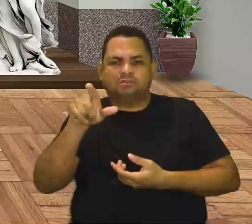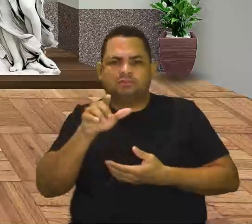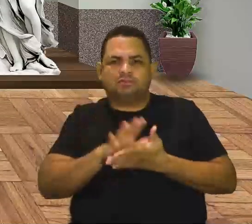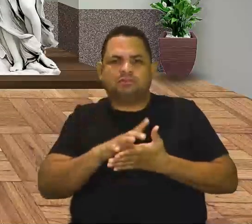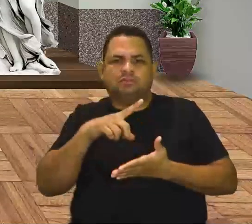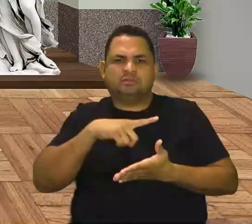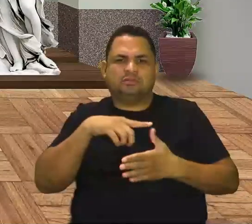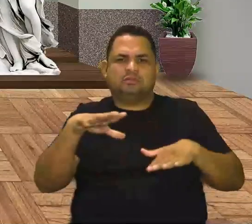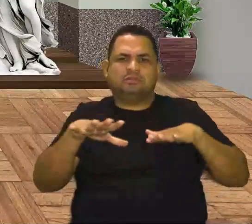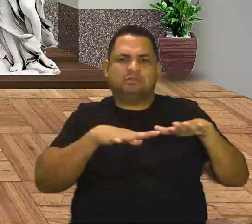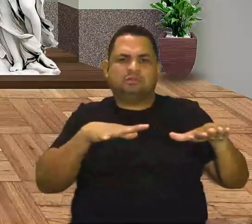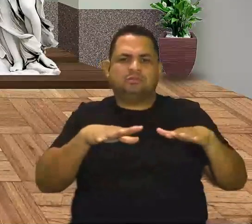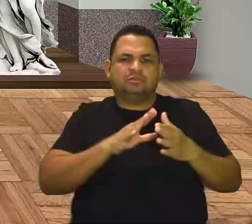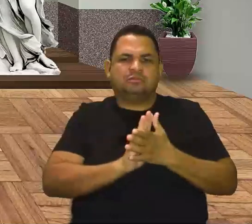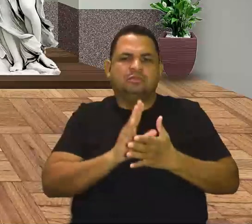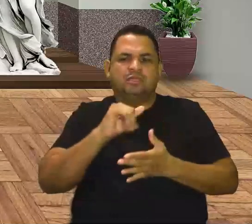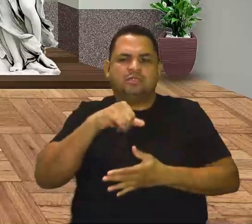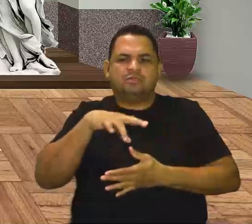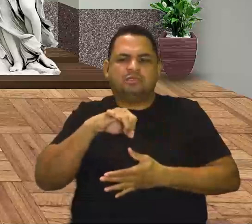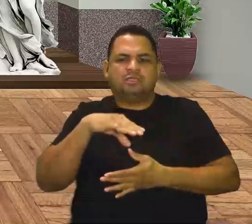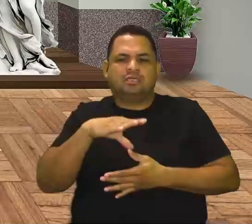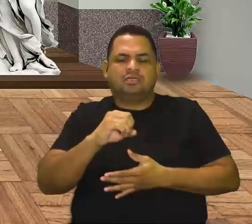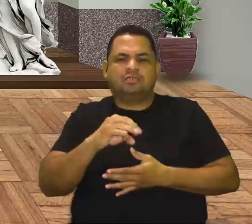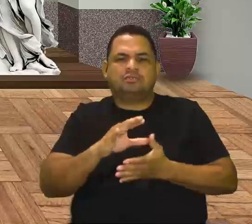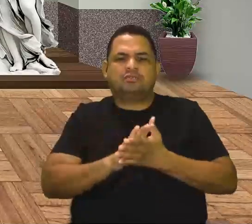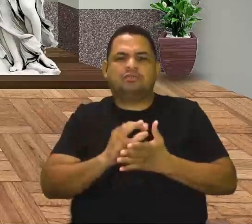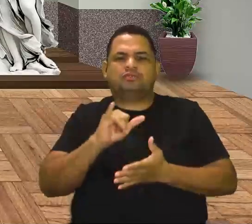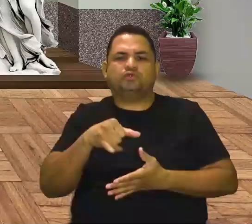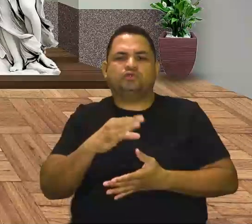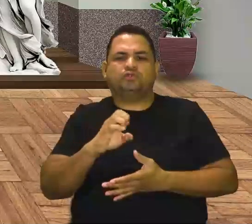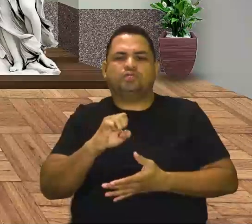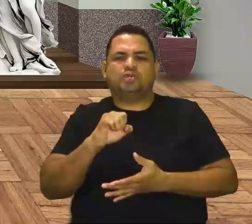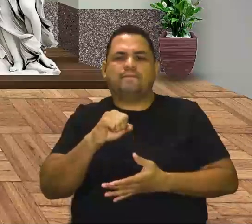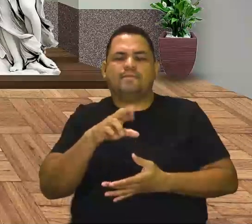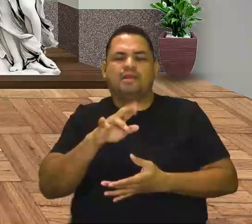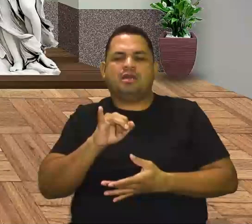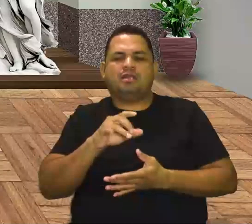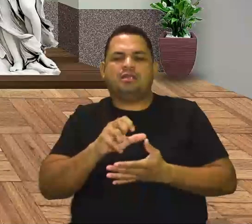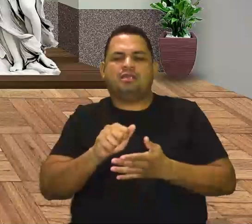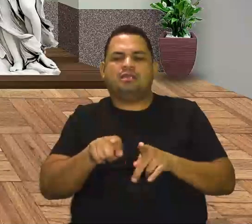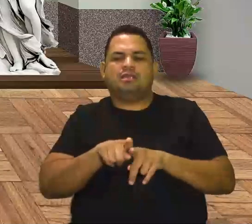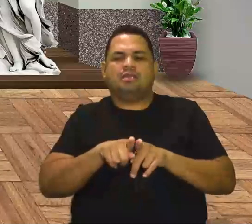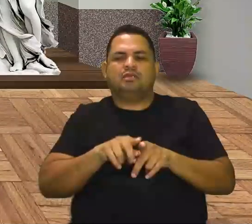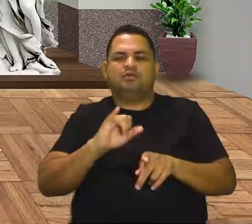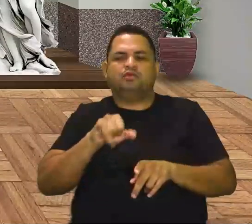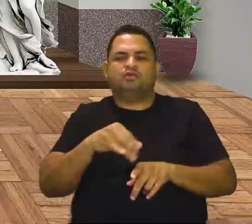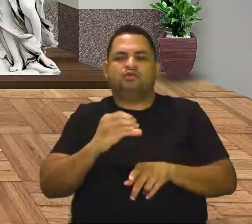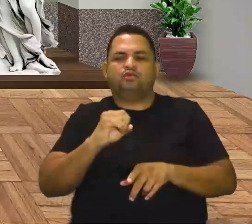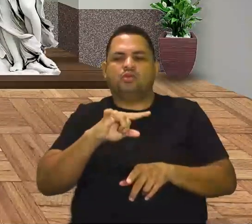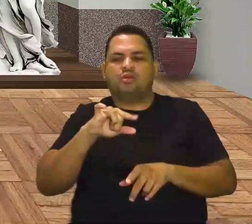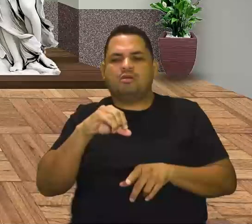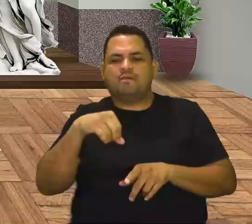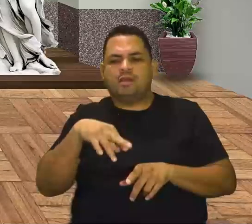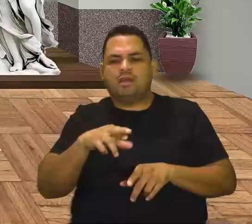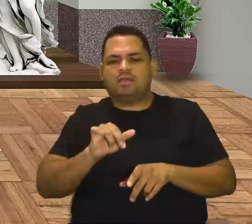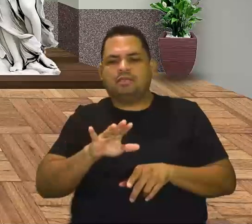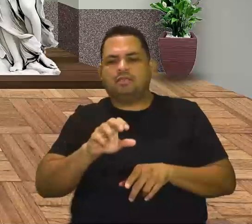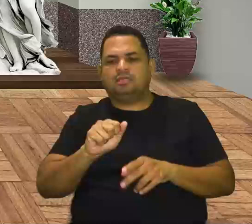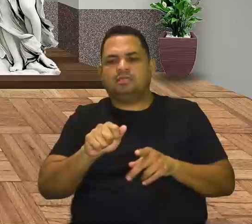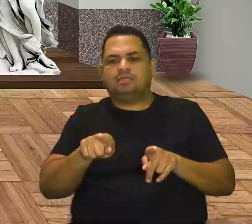deparamos com movimentos messiânicos. João Maria, José Maria vão estar organizando a